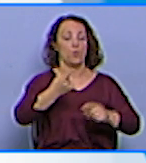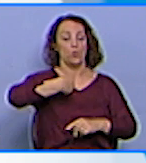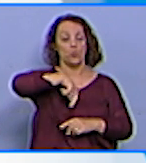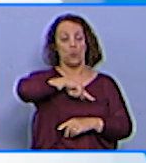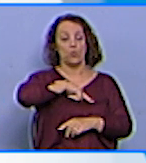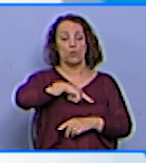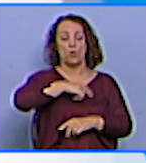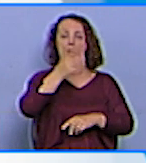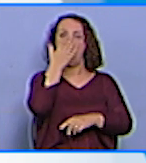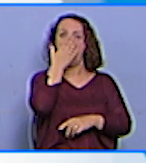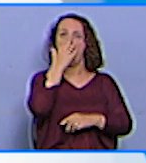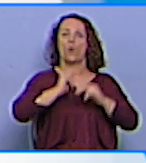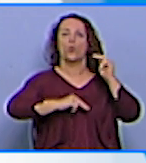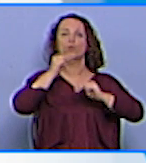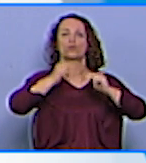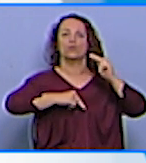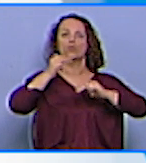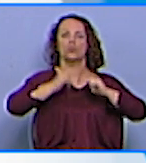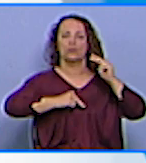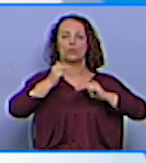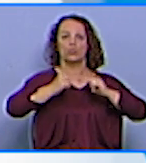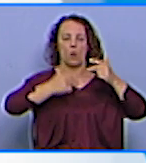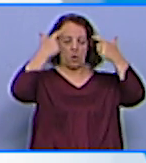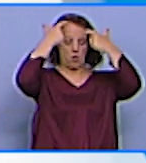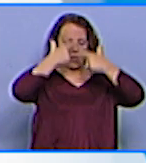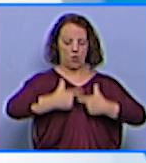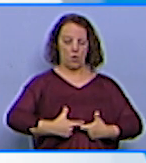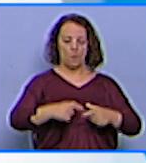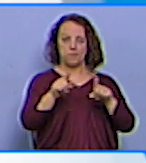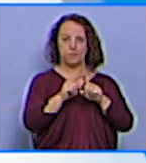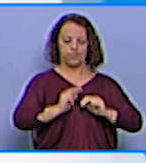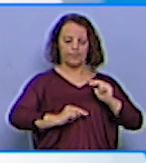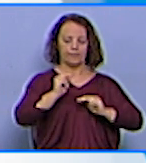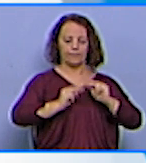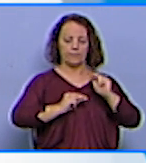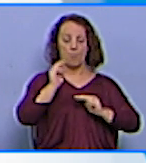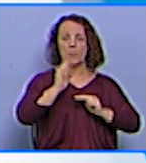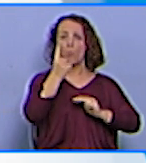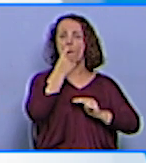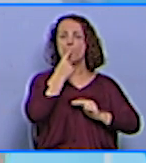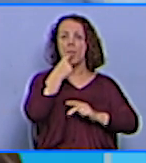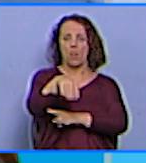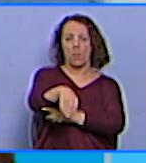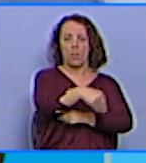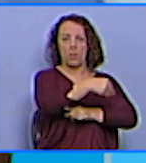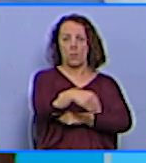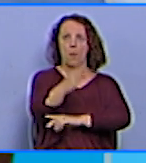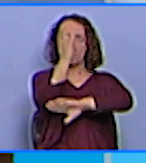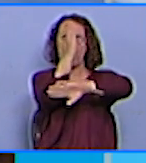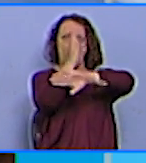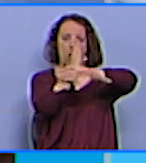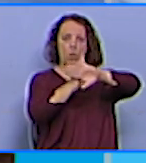templo, uma construção, e nessa construção tem que haver a pedra angular, que é o que sustém, é o que